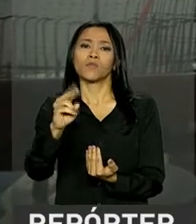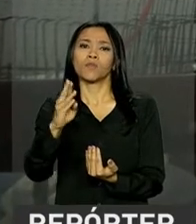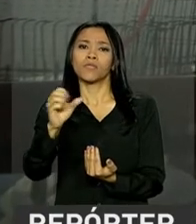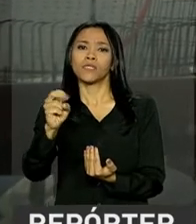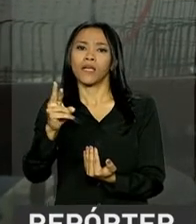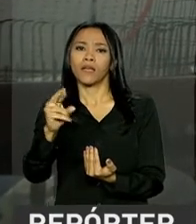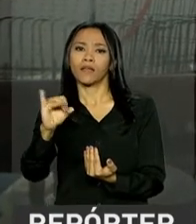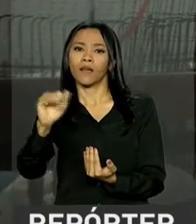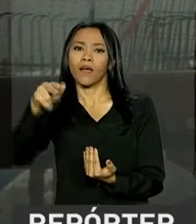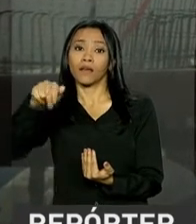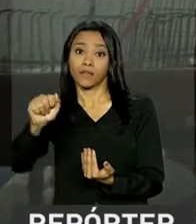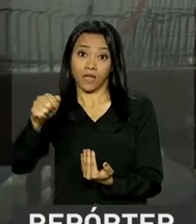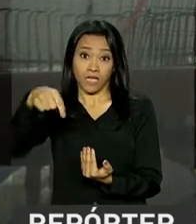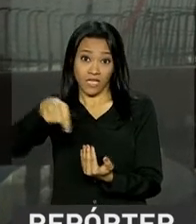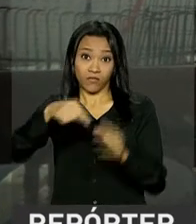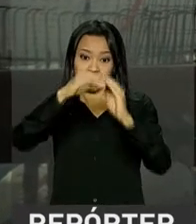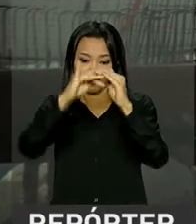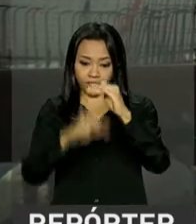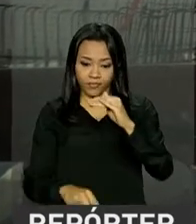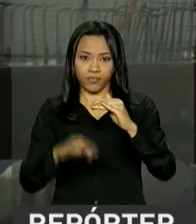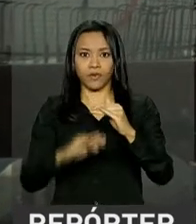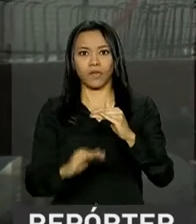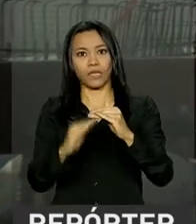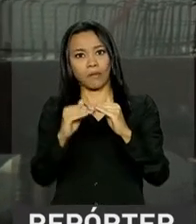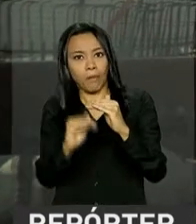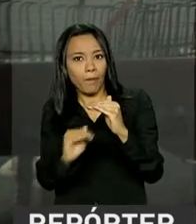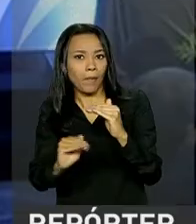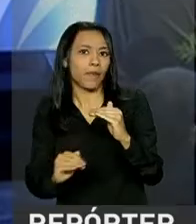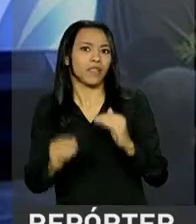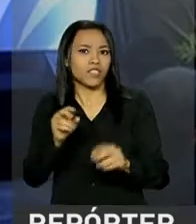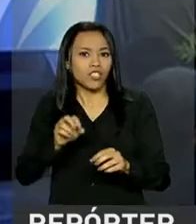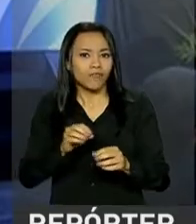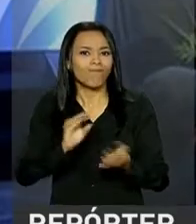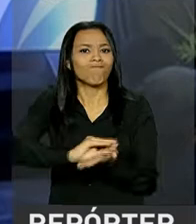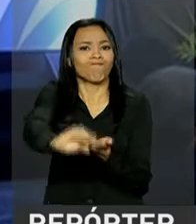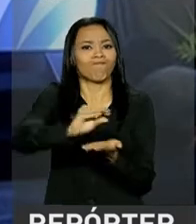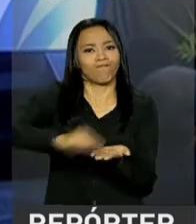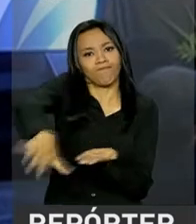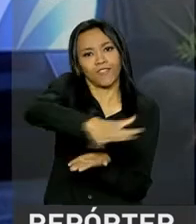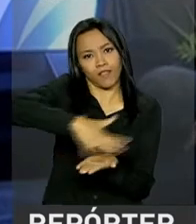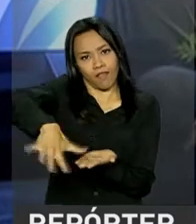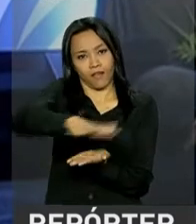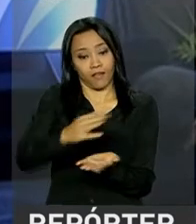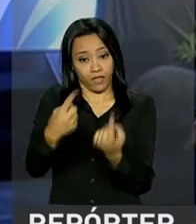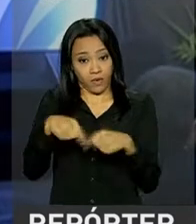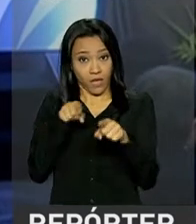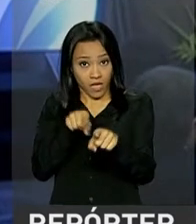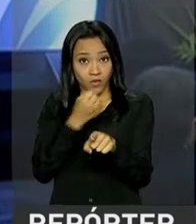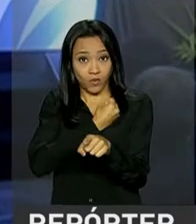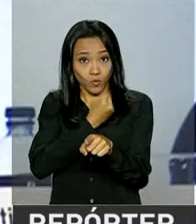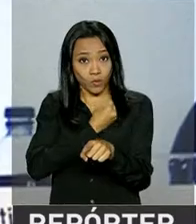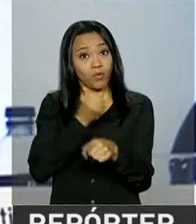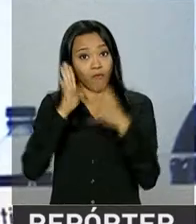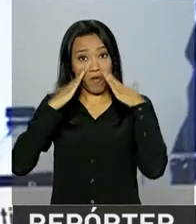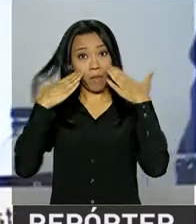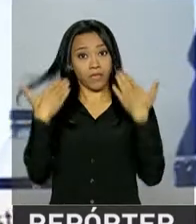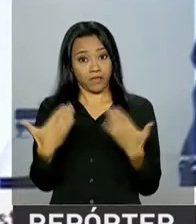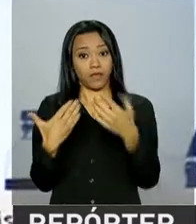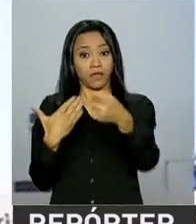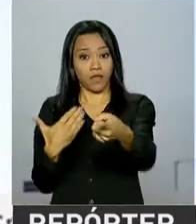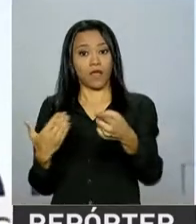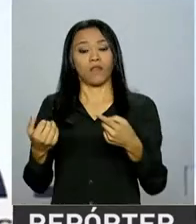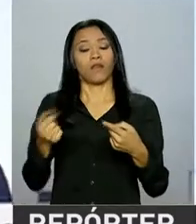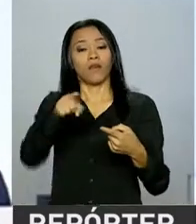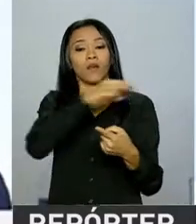número 116 no ranking mundial de investimentos nesta área. Estes números foram apresentados pelo ministro da